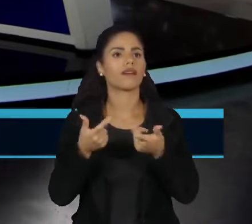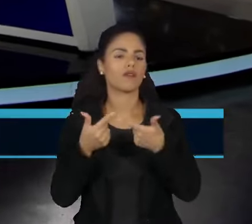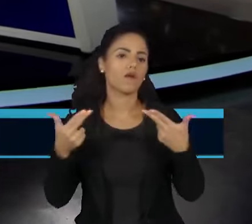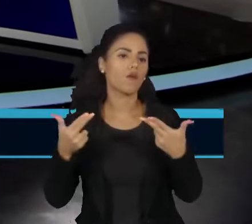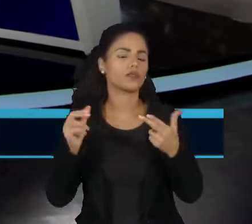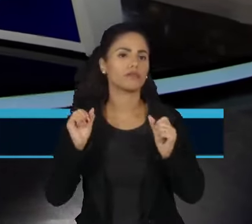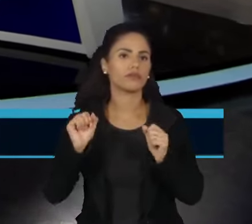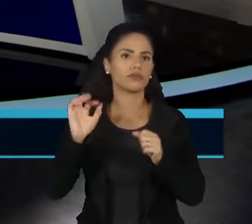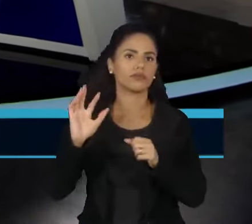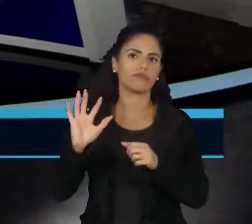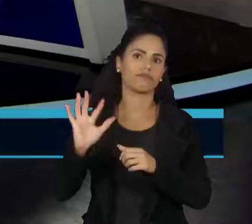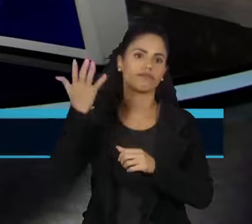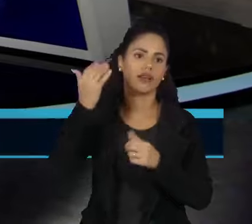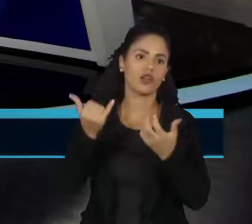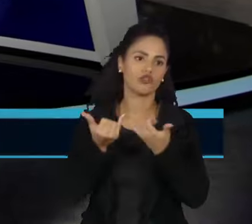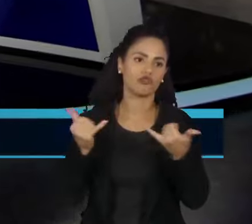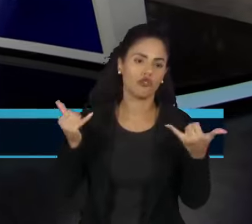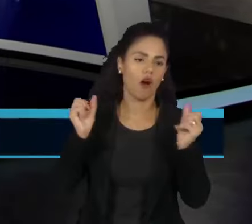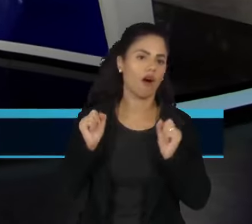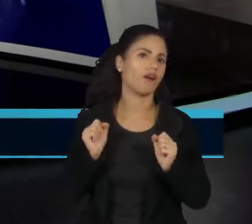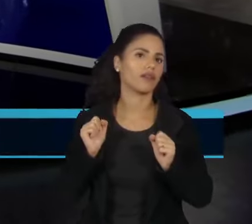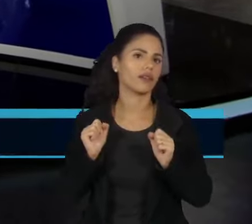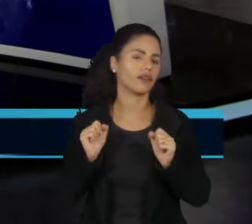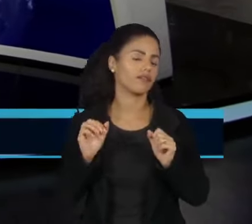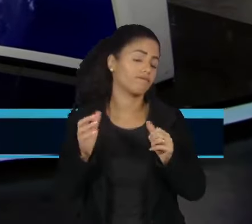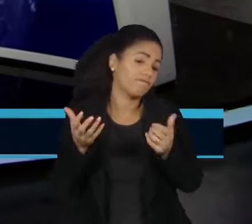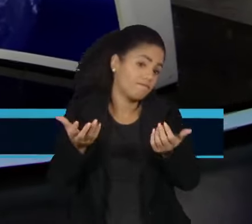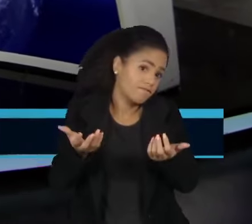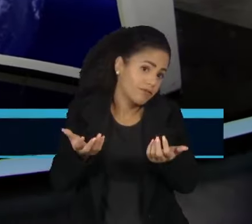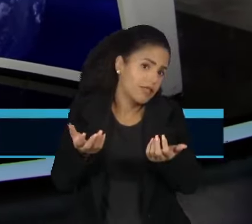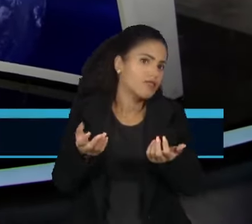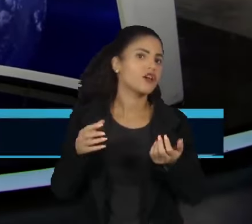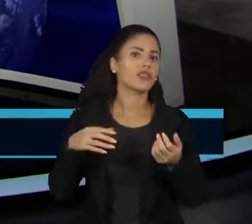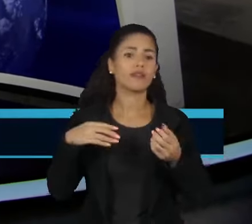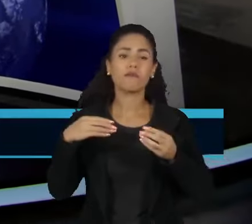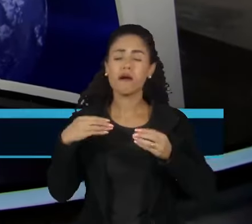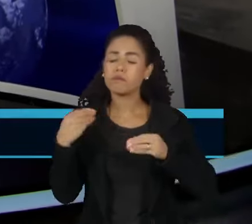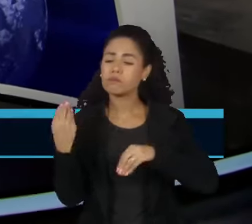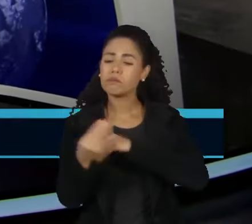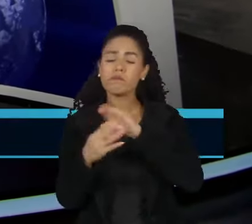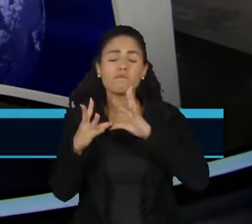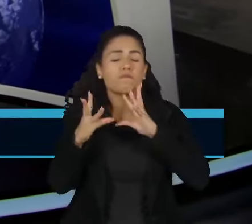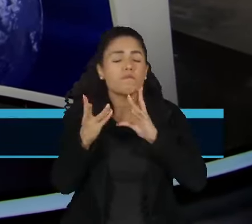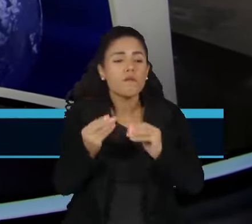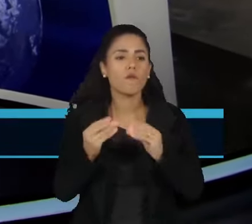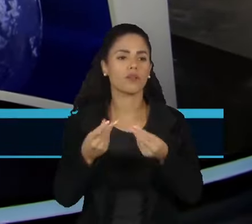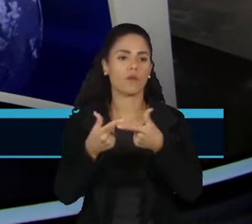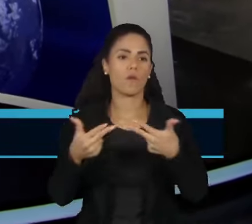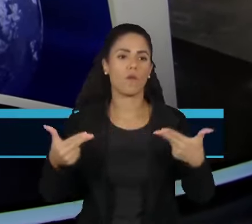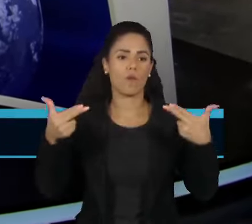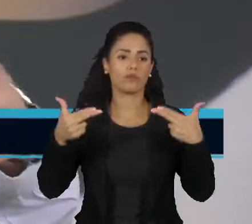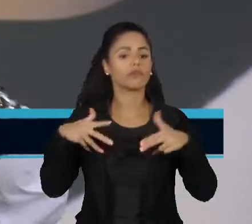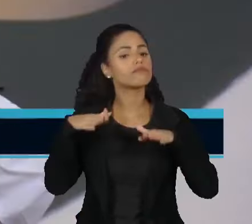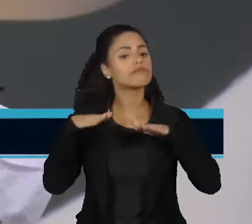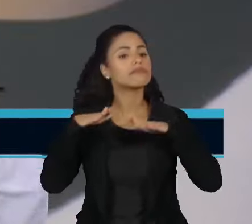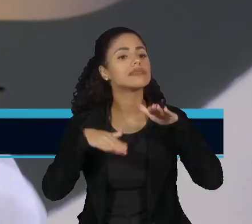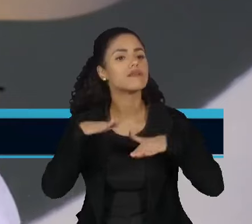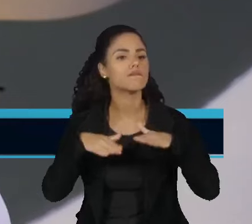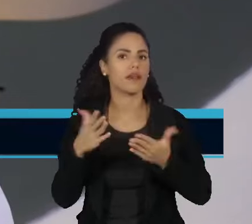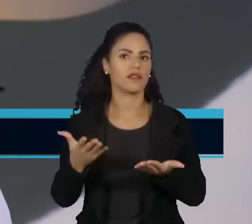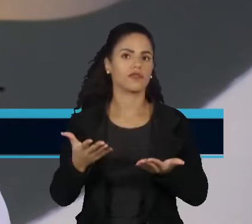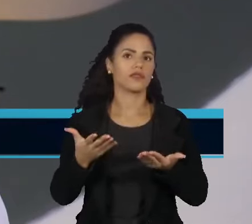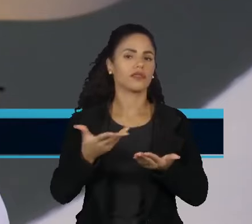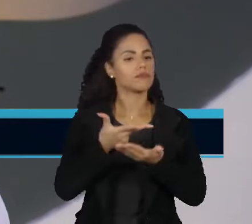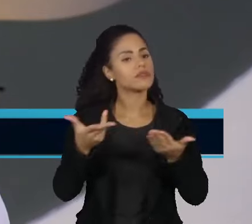coisa que também tem sido muito falada. Enfim, é um conjunto de condições que dependem da existência